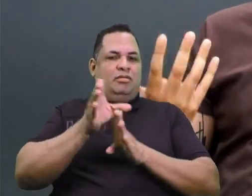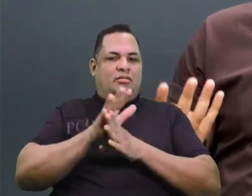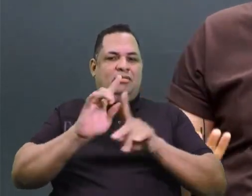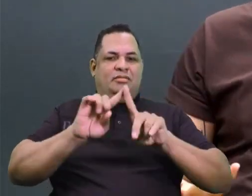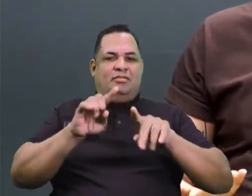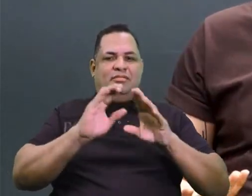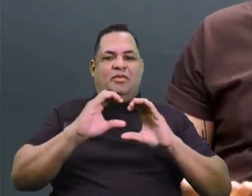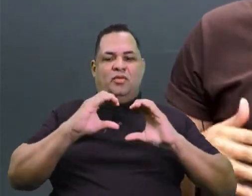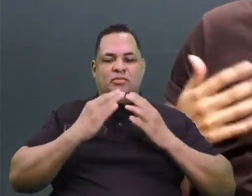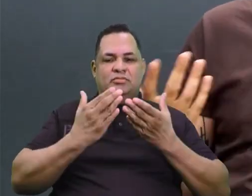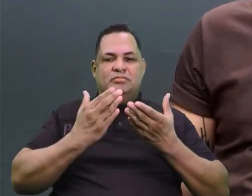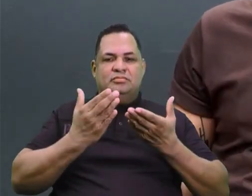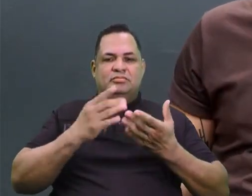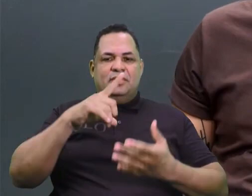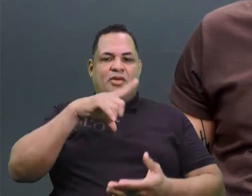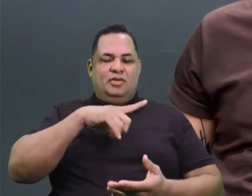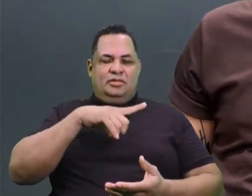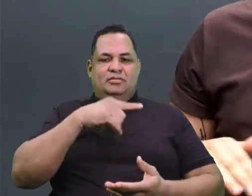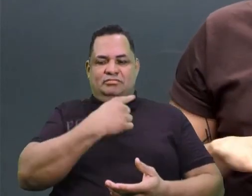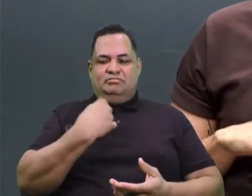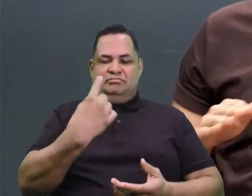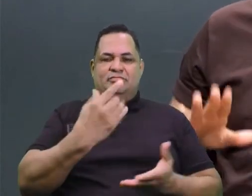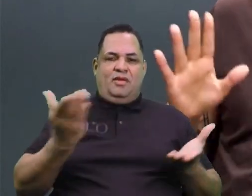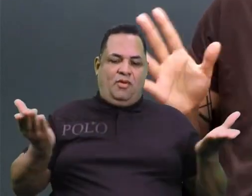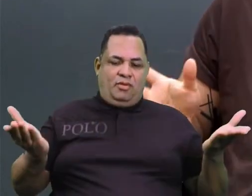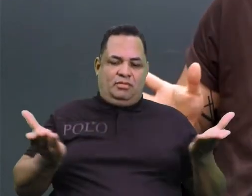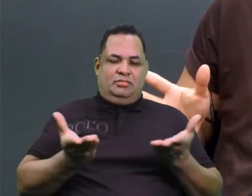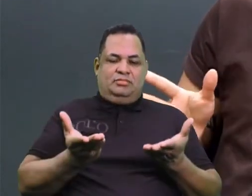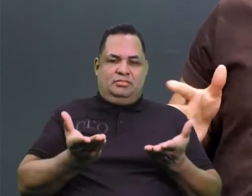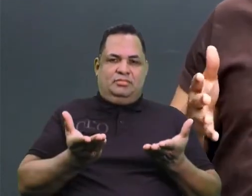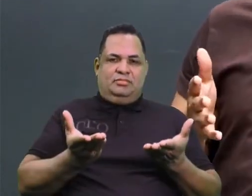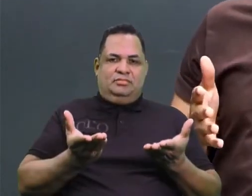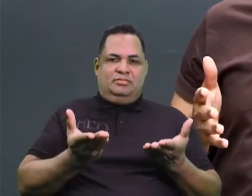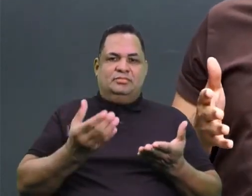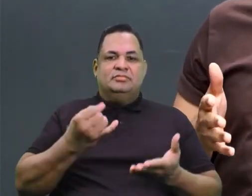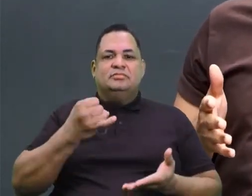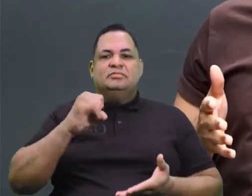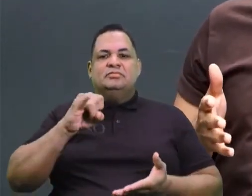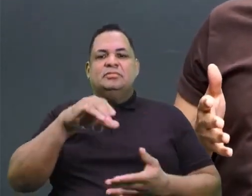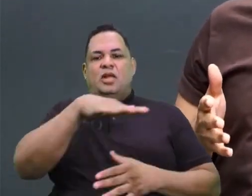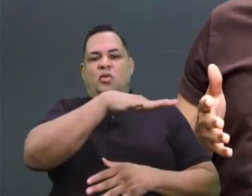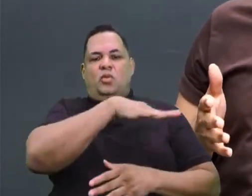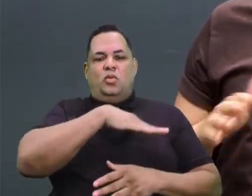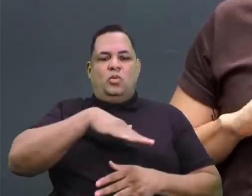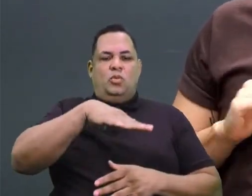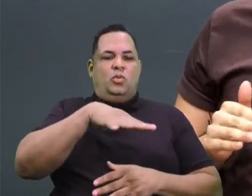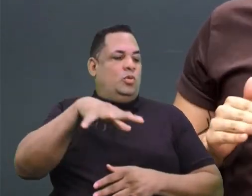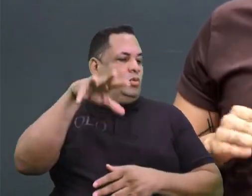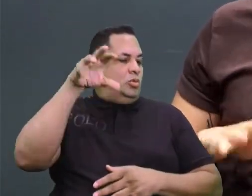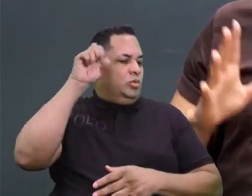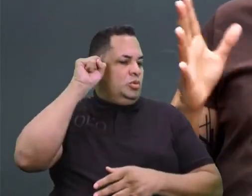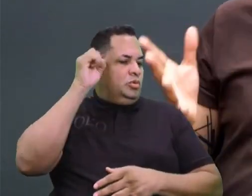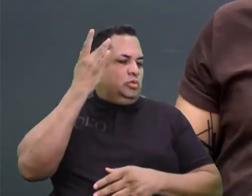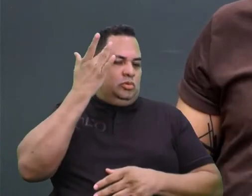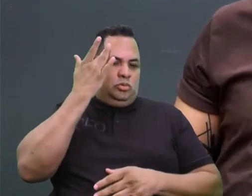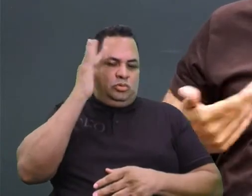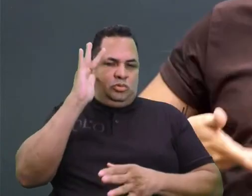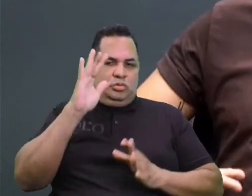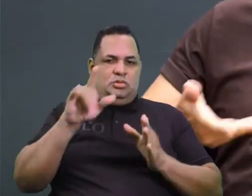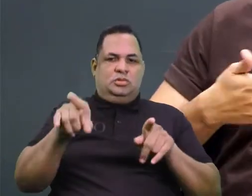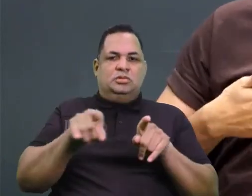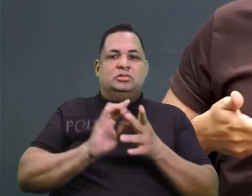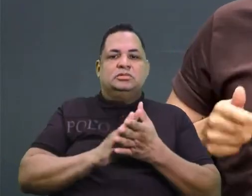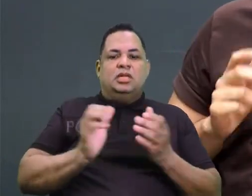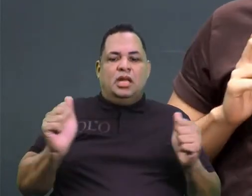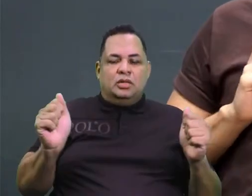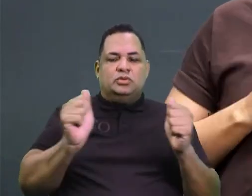tá é o que tem, né? É o que tem. É aquele negócio, é o que tem. Se tem ambiente que tem ouvintes que não sabem Libras e tem surdo e você